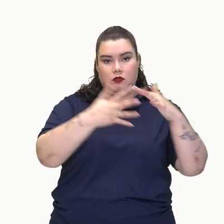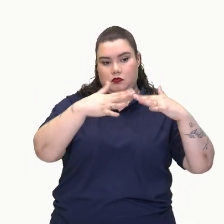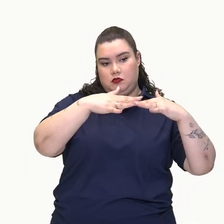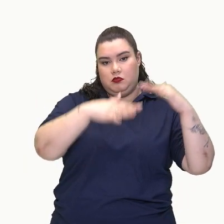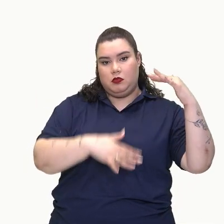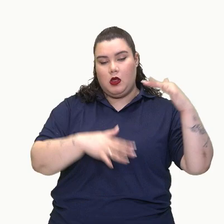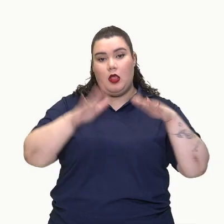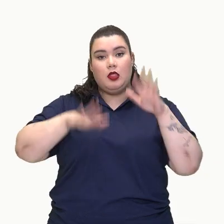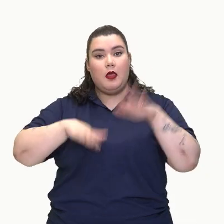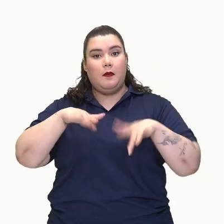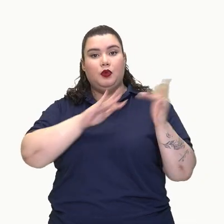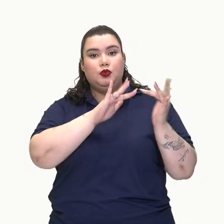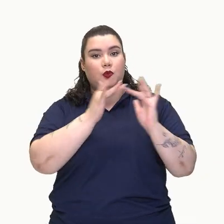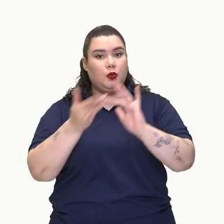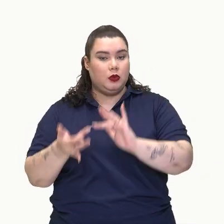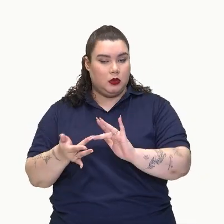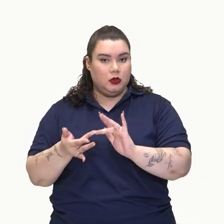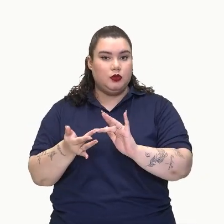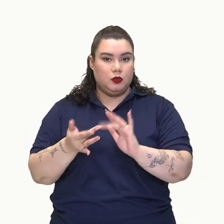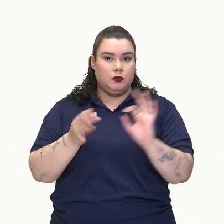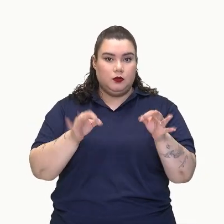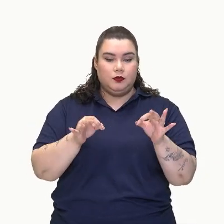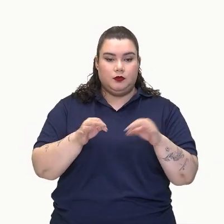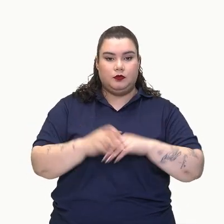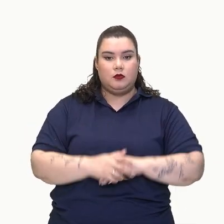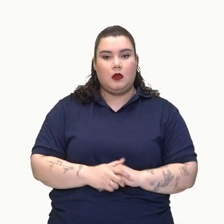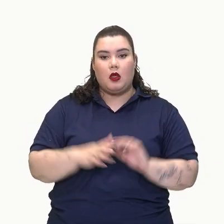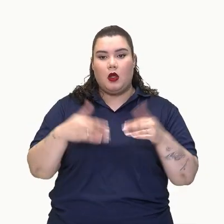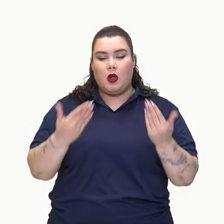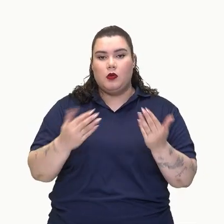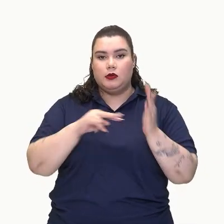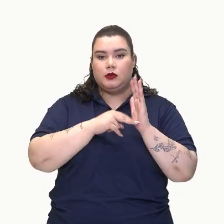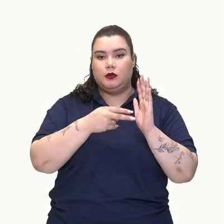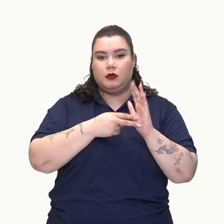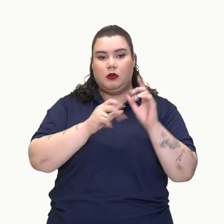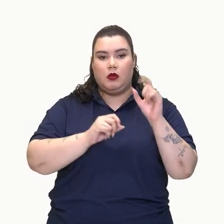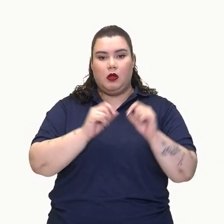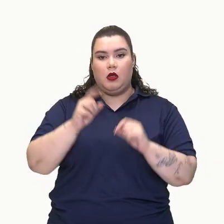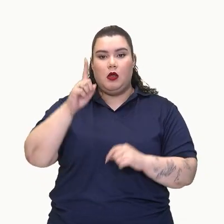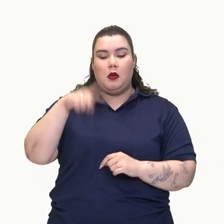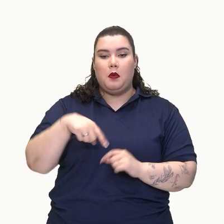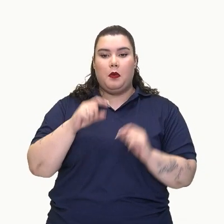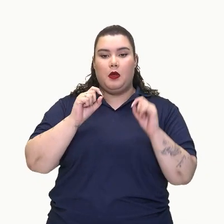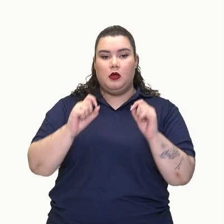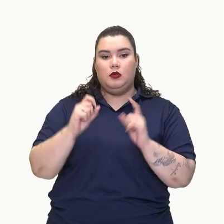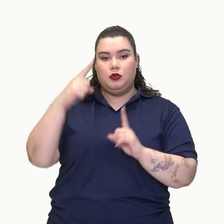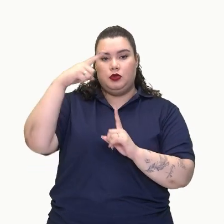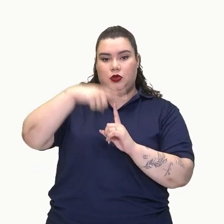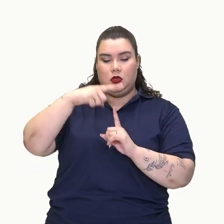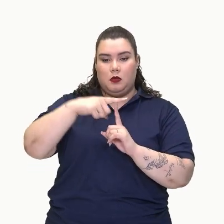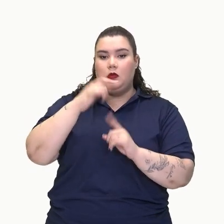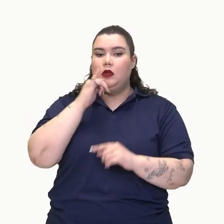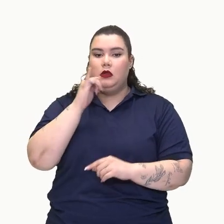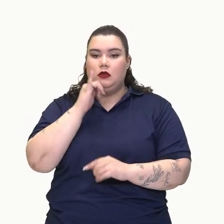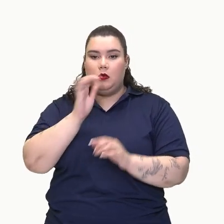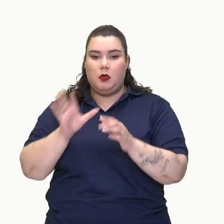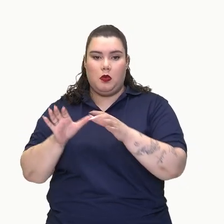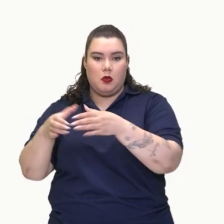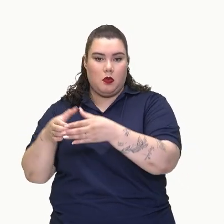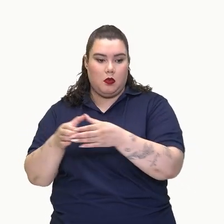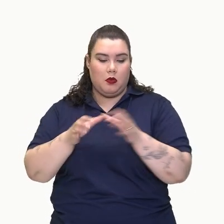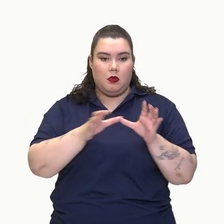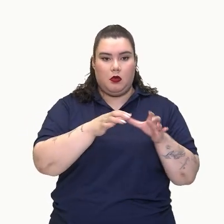lendo ou da pesquisa que eu estou realizando. Significa dizer que são aquelas em que um dos envolvidos não